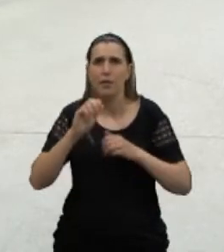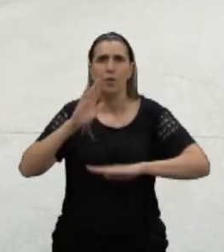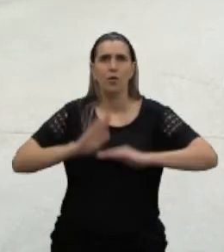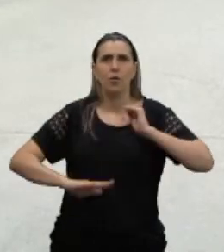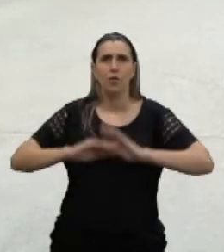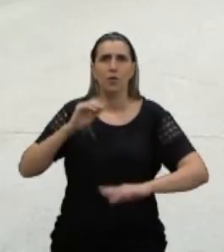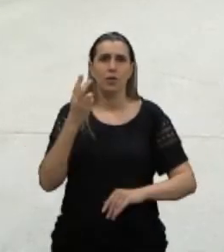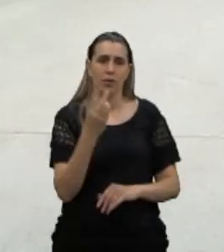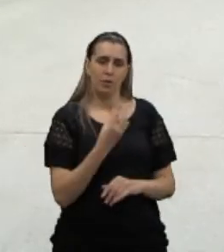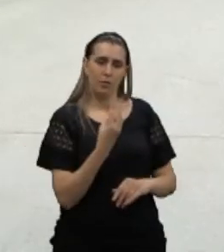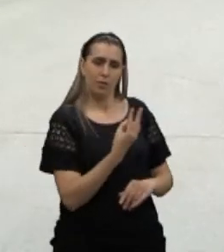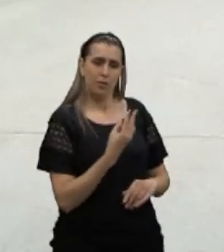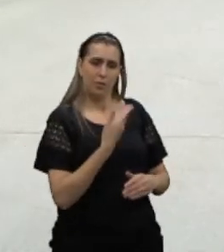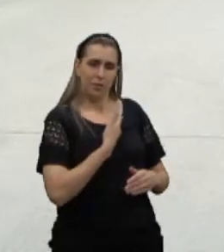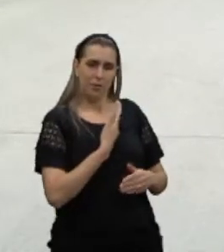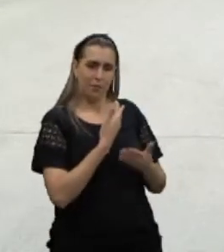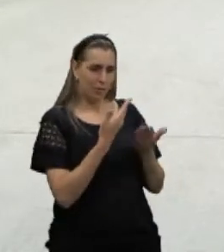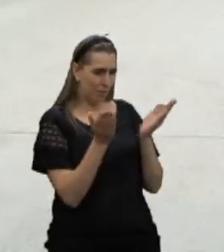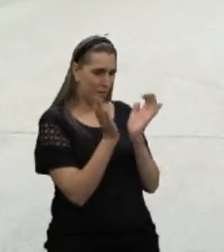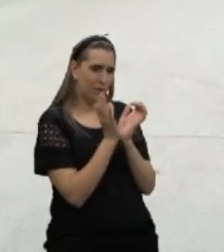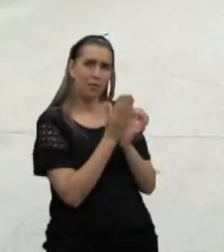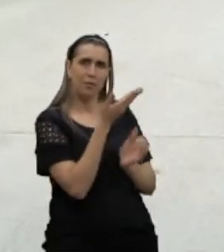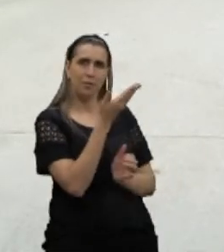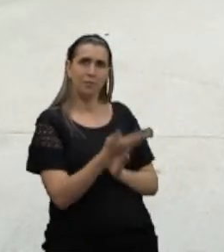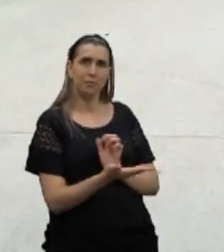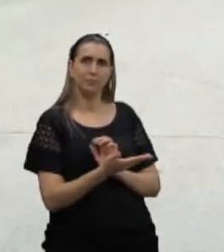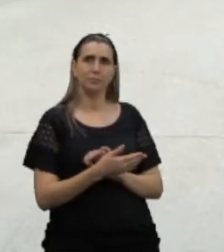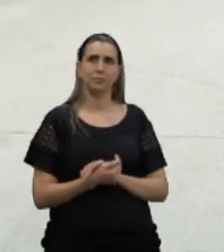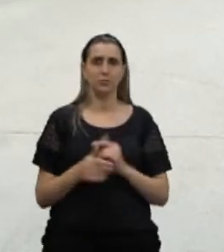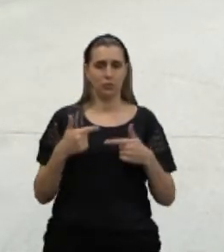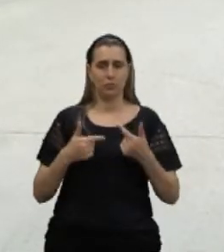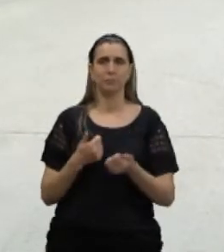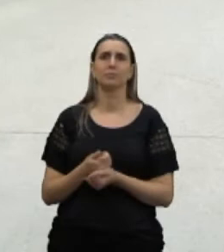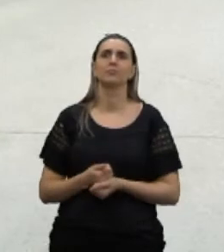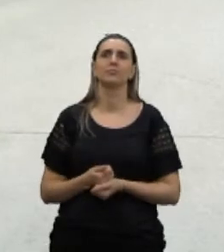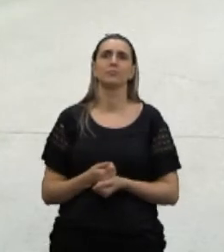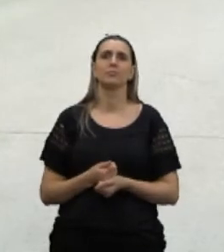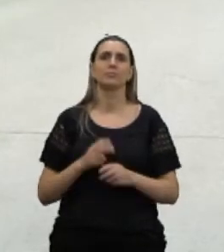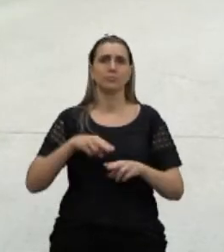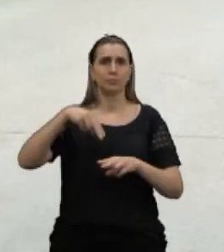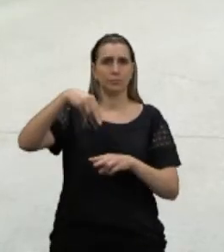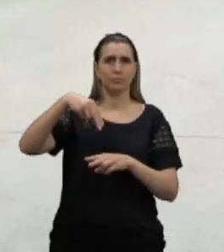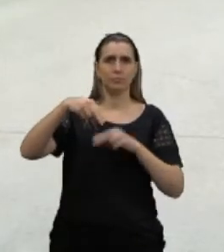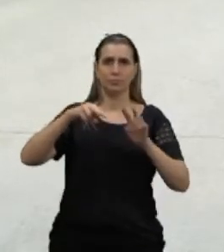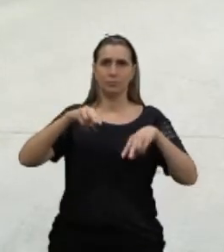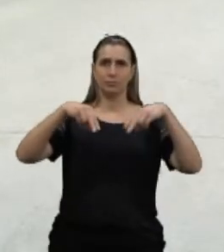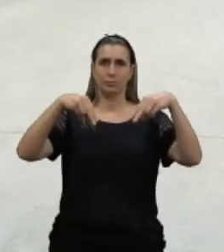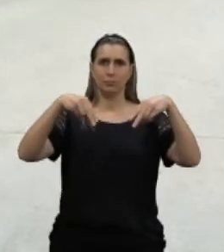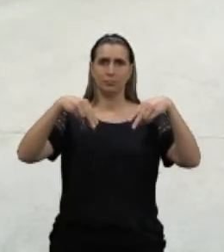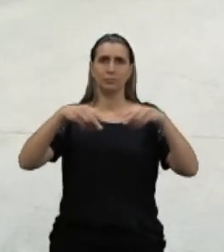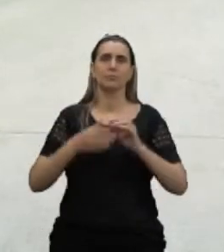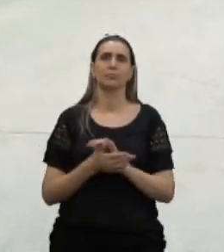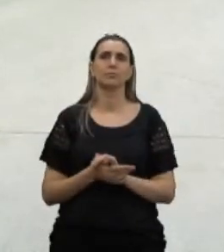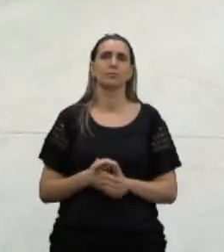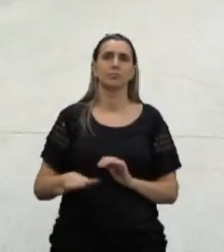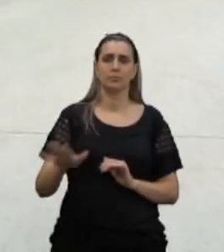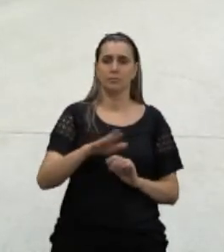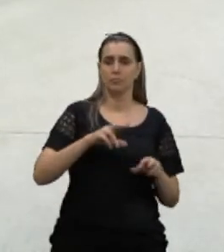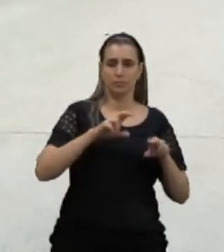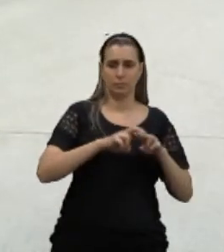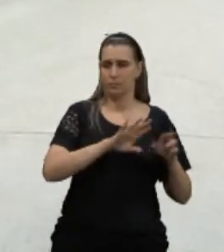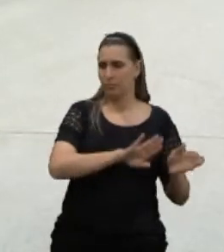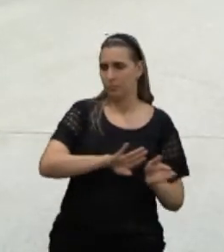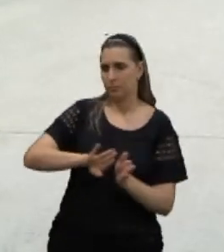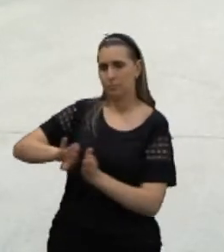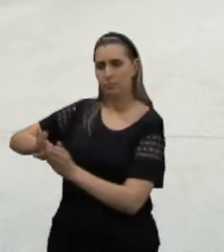prática com as minhas amigas, colegas de vida, de trabalho. A gente levanta. Isto. Aí vamos colocar essas cadeirinhas